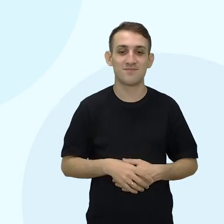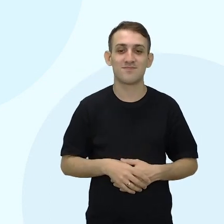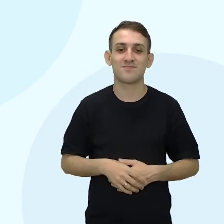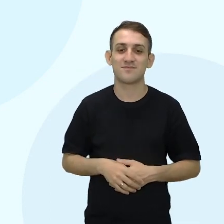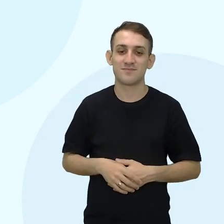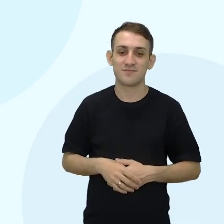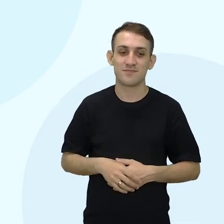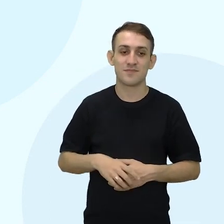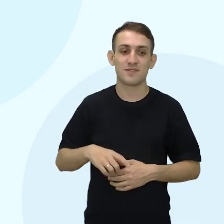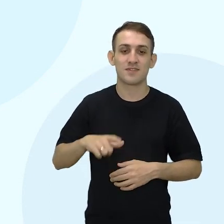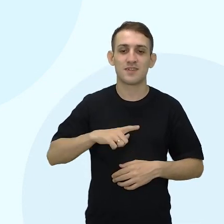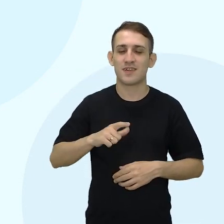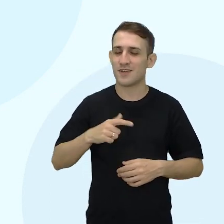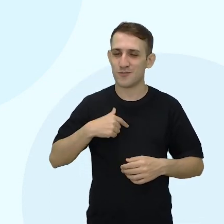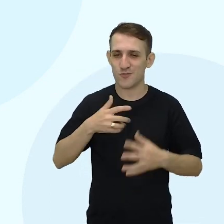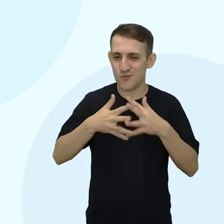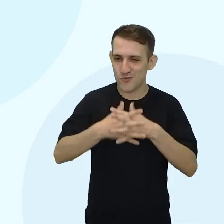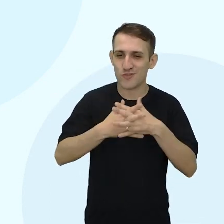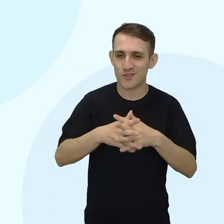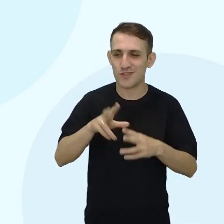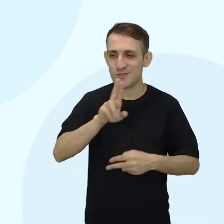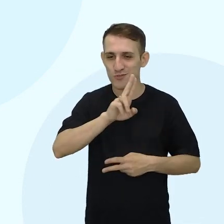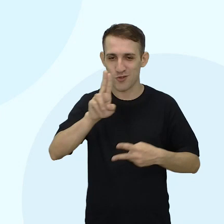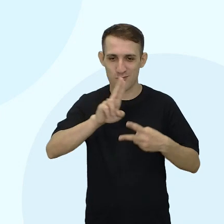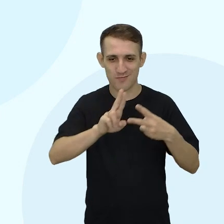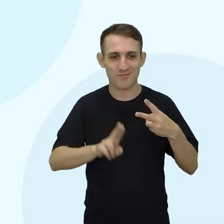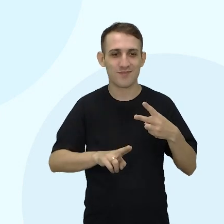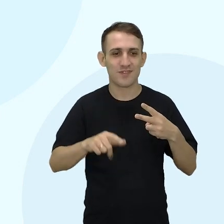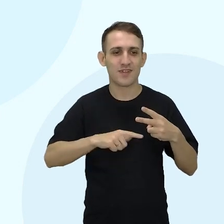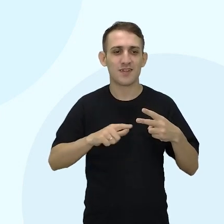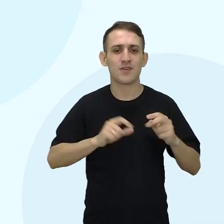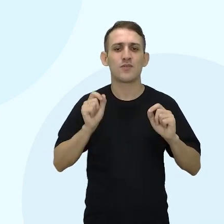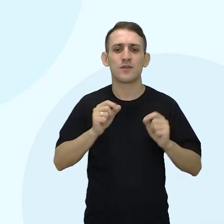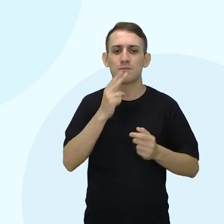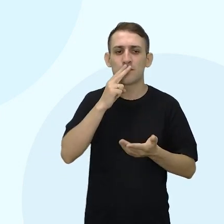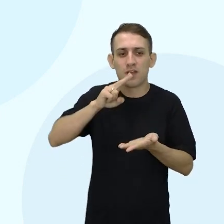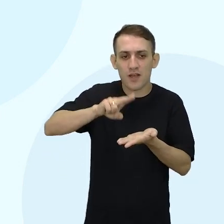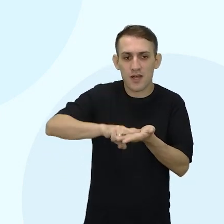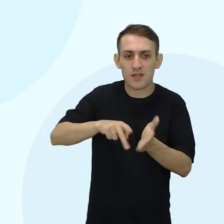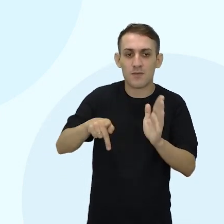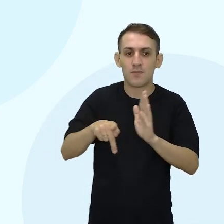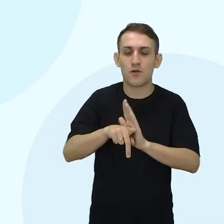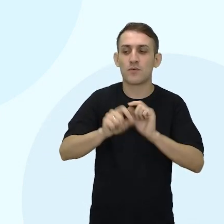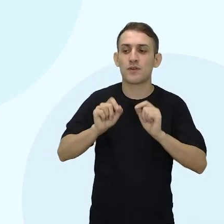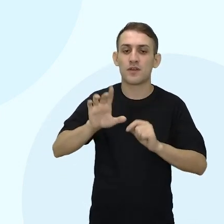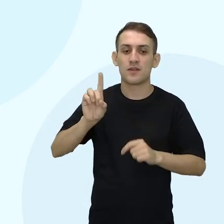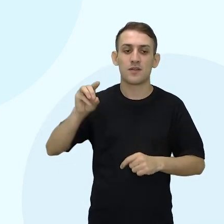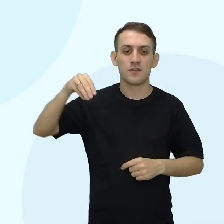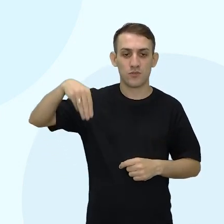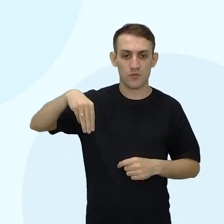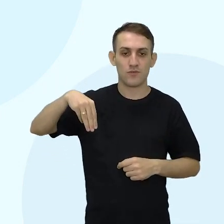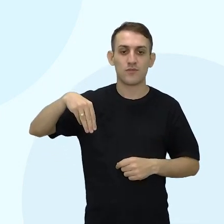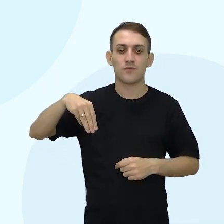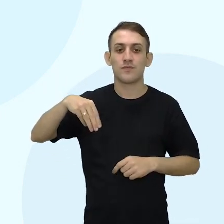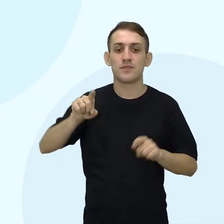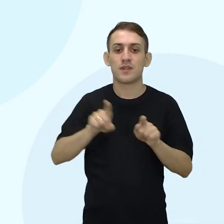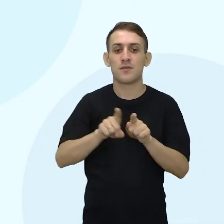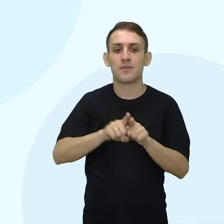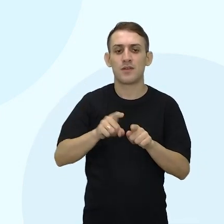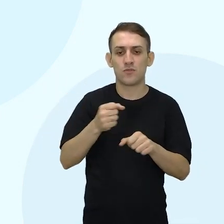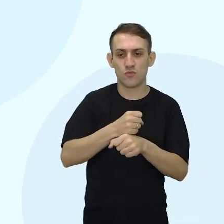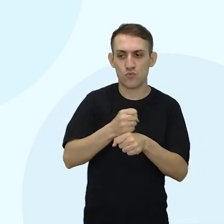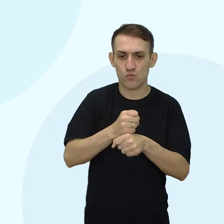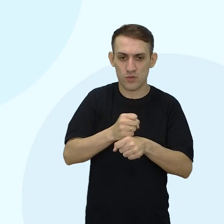de Noronha, estou aqui confundindo aqui os nomes. Por carta régia de Dom Manuel, entre